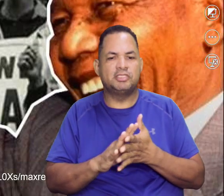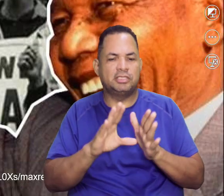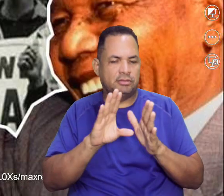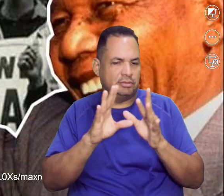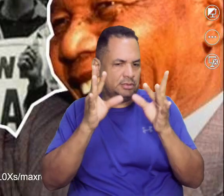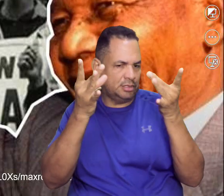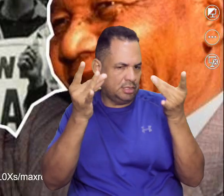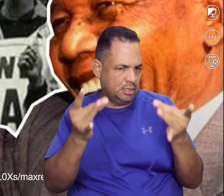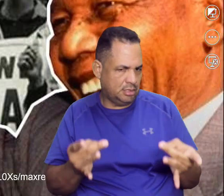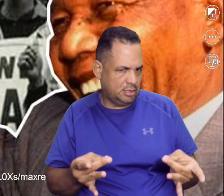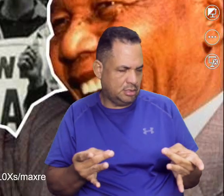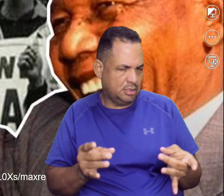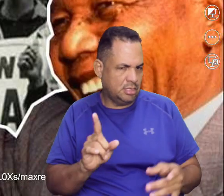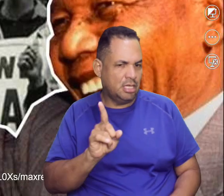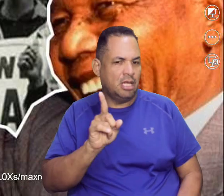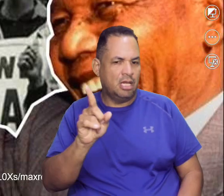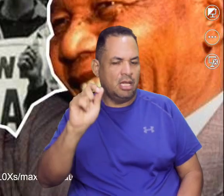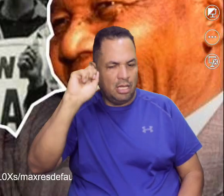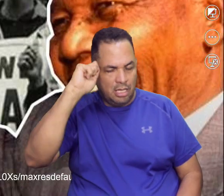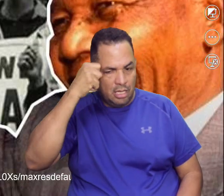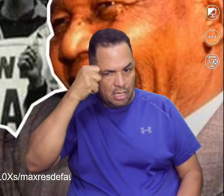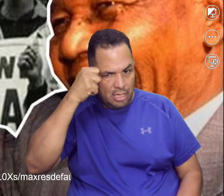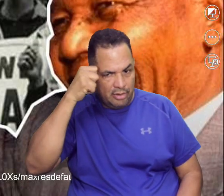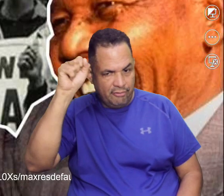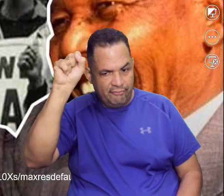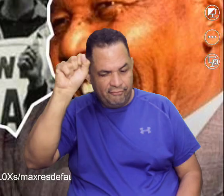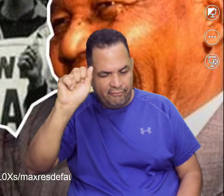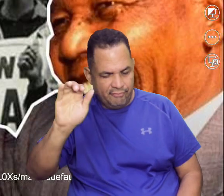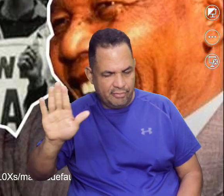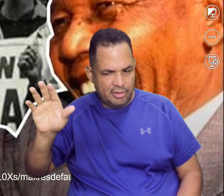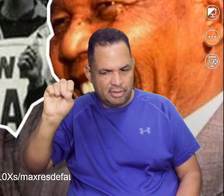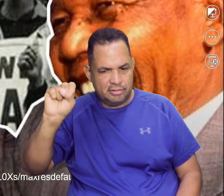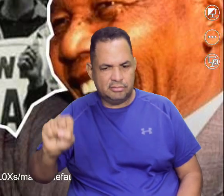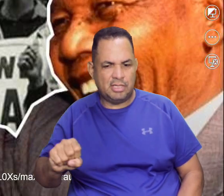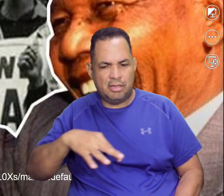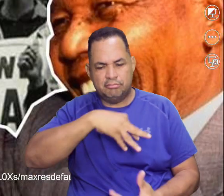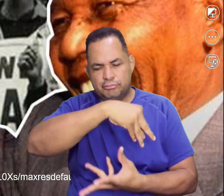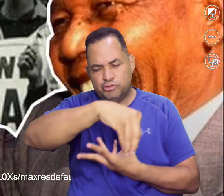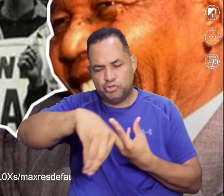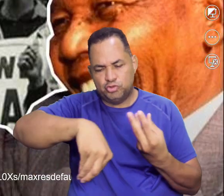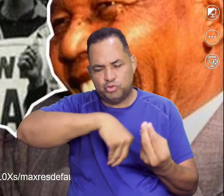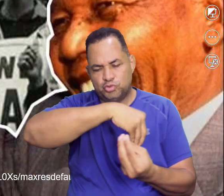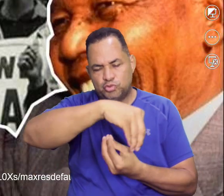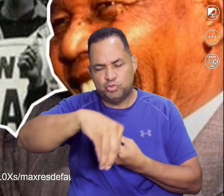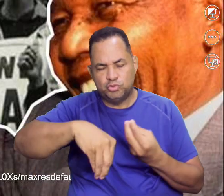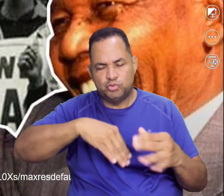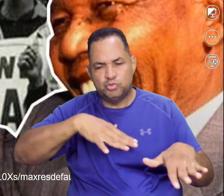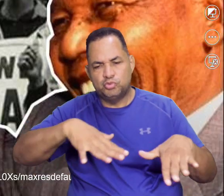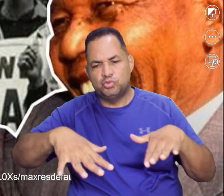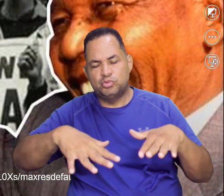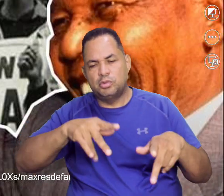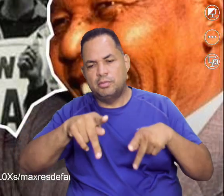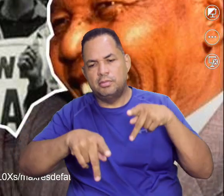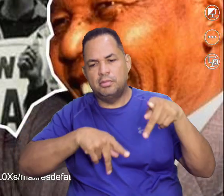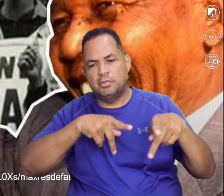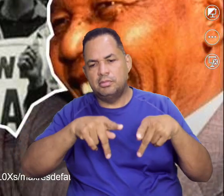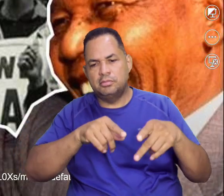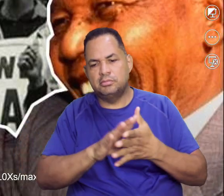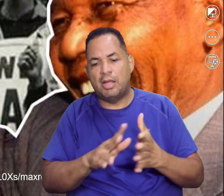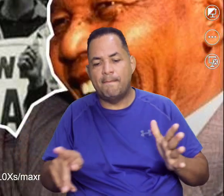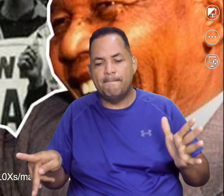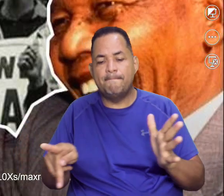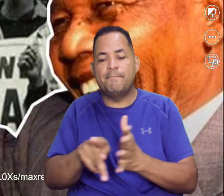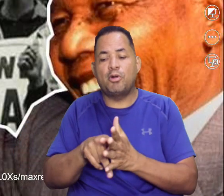na África do Sul era formado por uma mistura de povos. Você vai ter os nativos, que são os